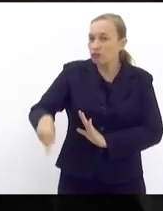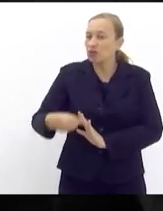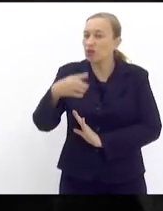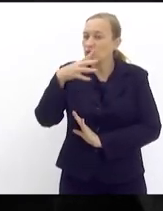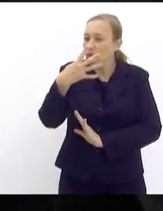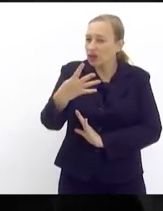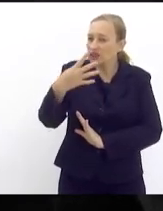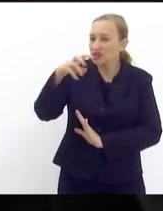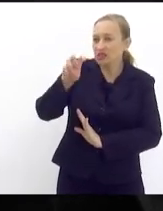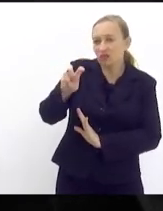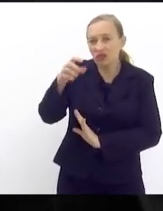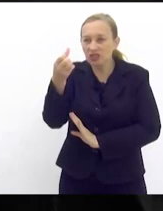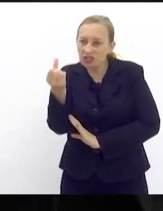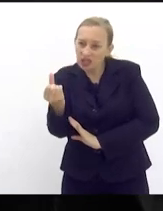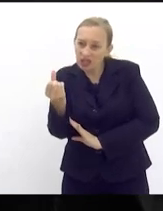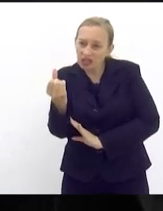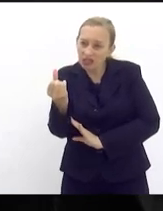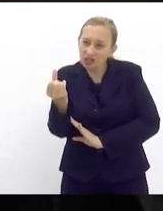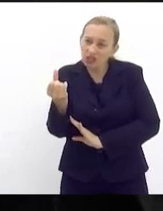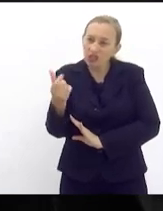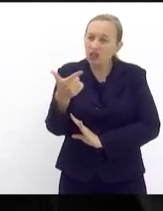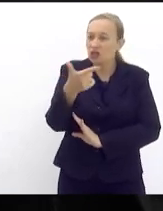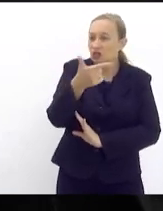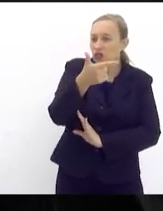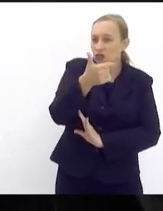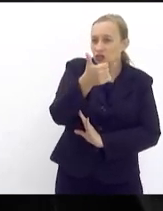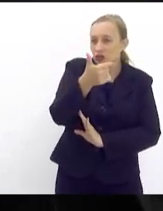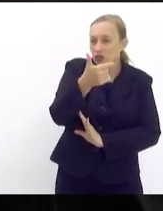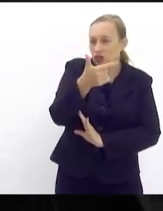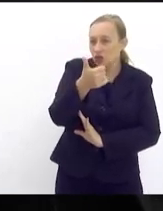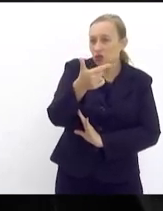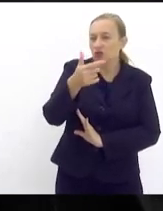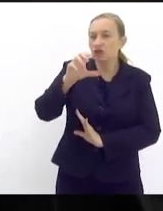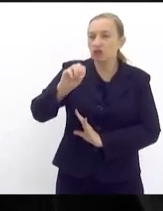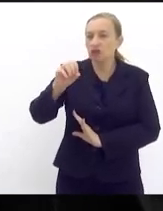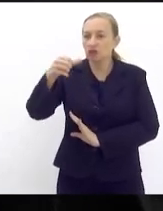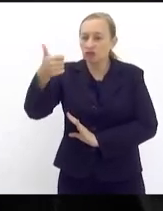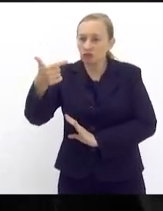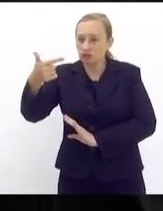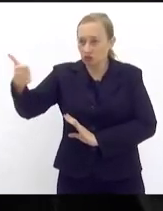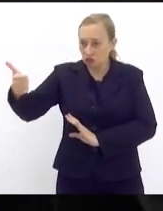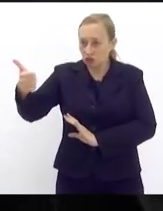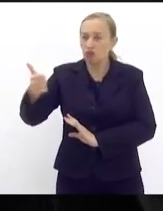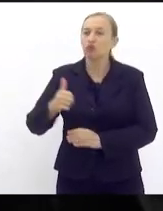9.456 de 12 de novembro de 2021